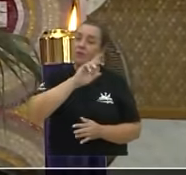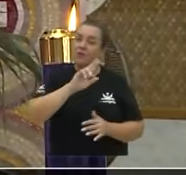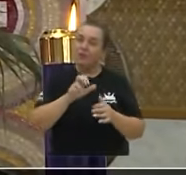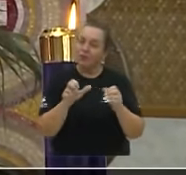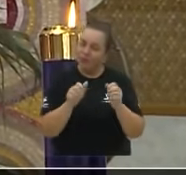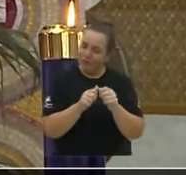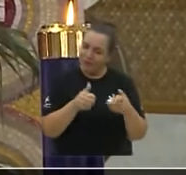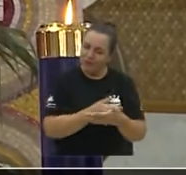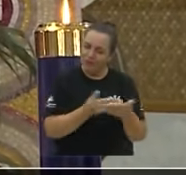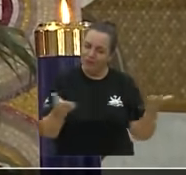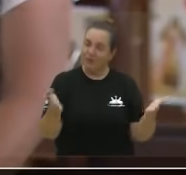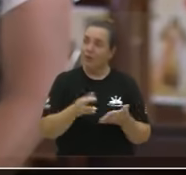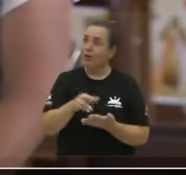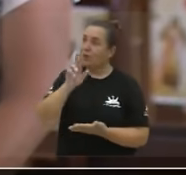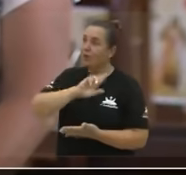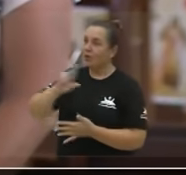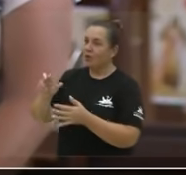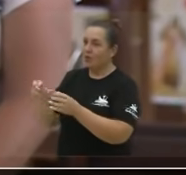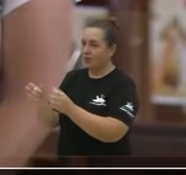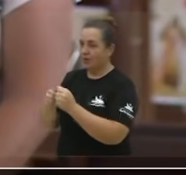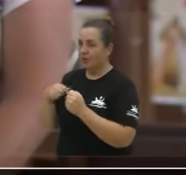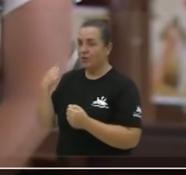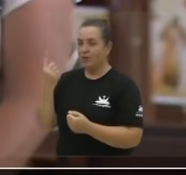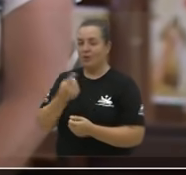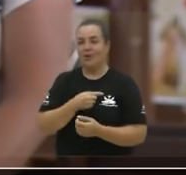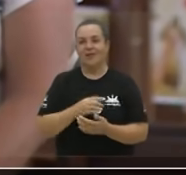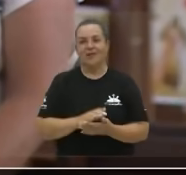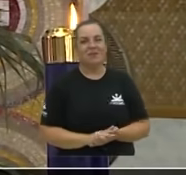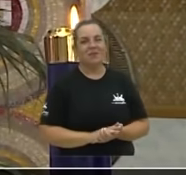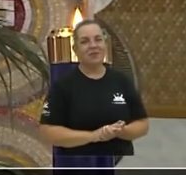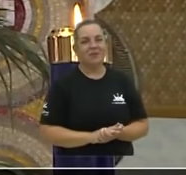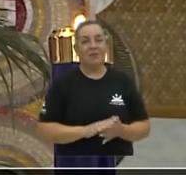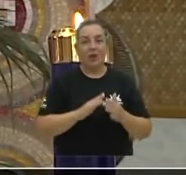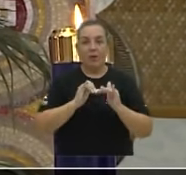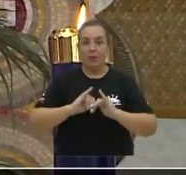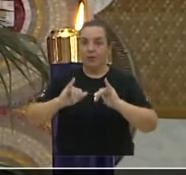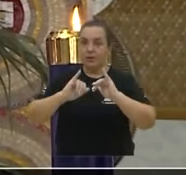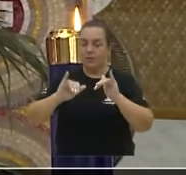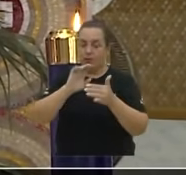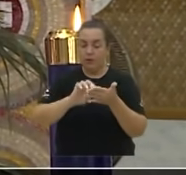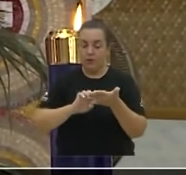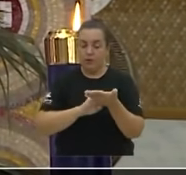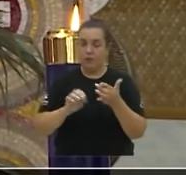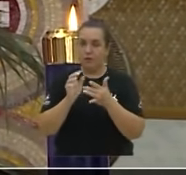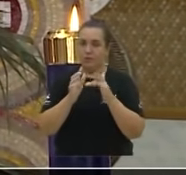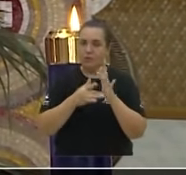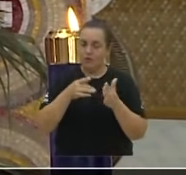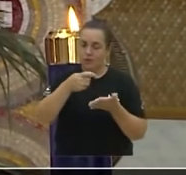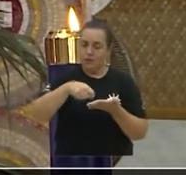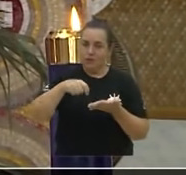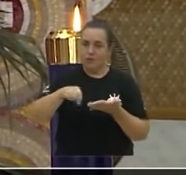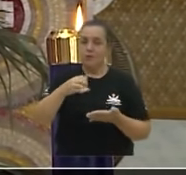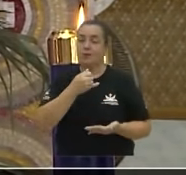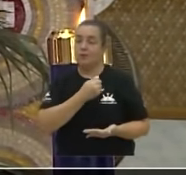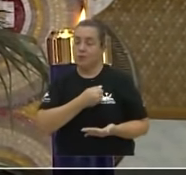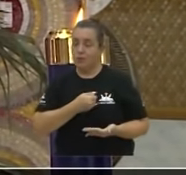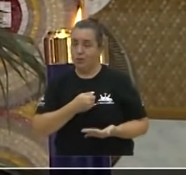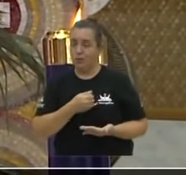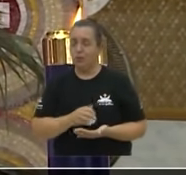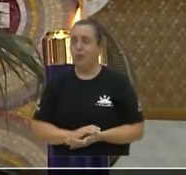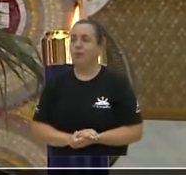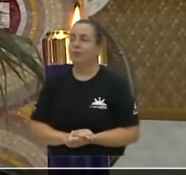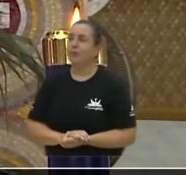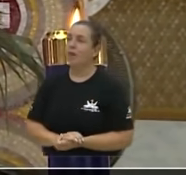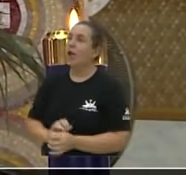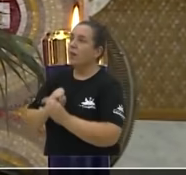O Senhor esteja convosco. Ele está no meio de nós. Proclamação do Evangelho de Jesus Cristo,